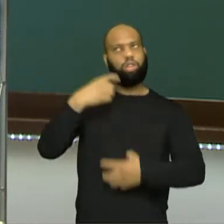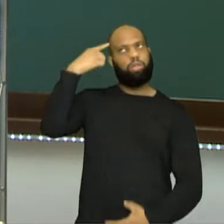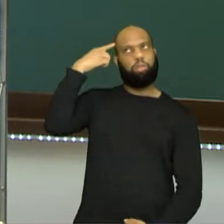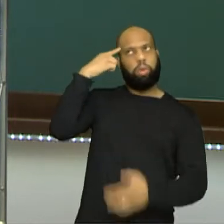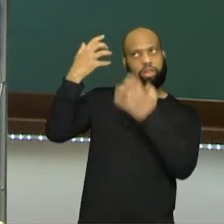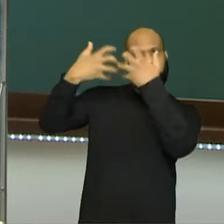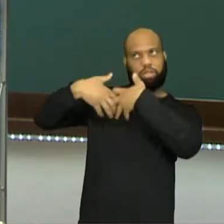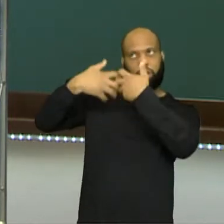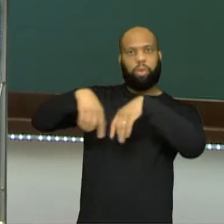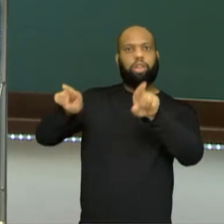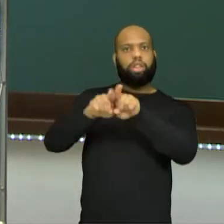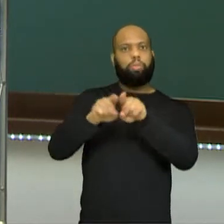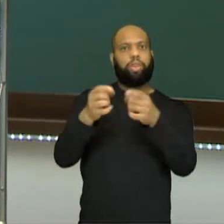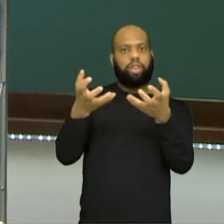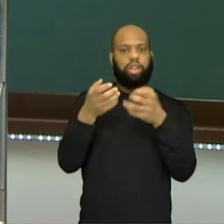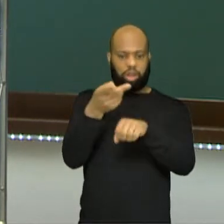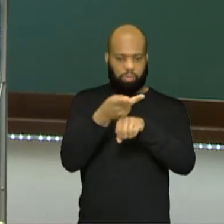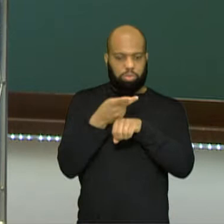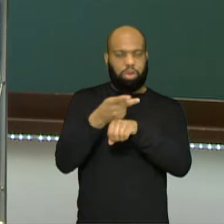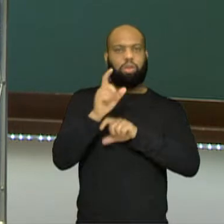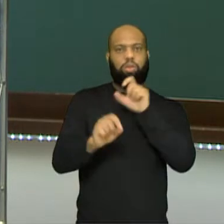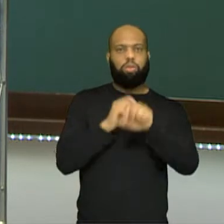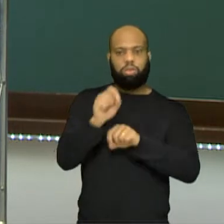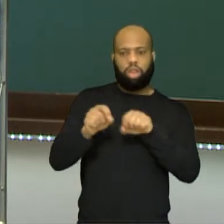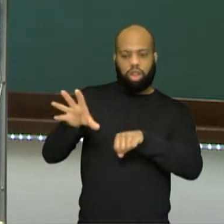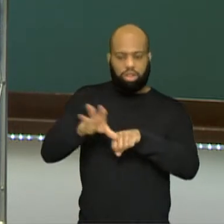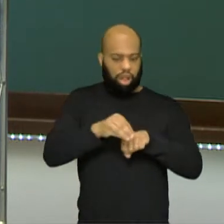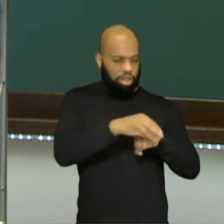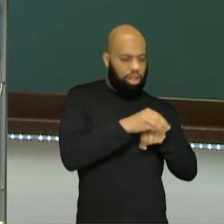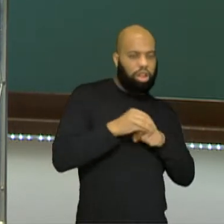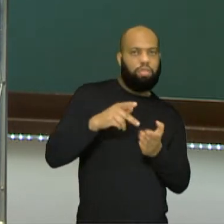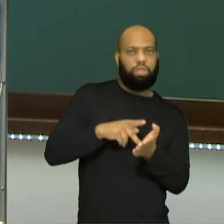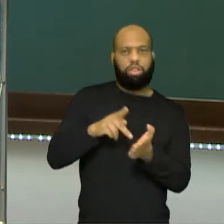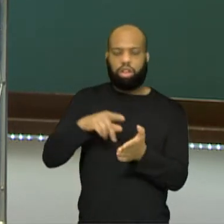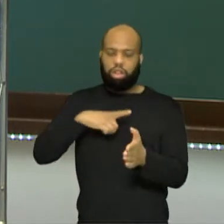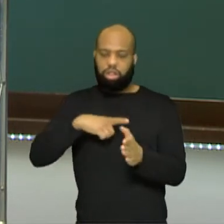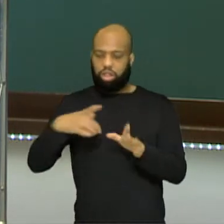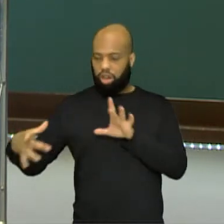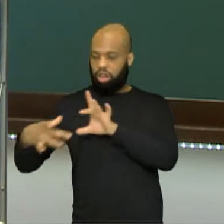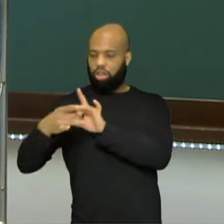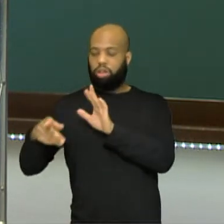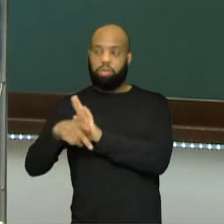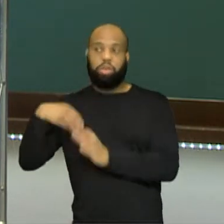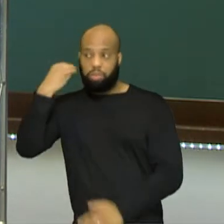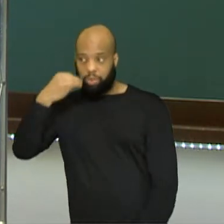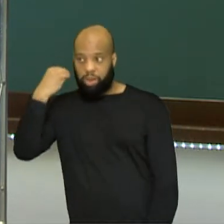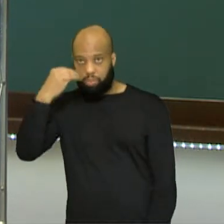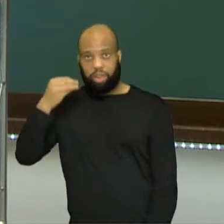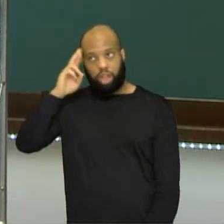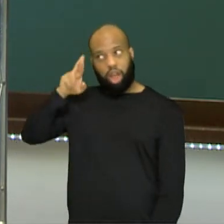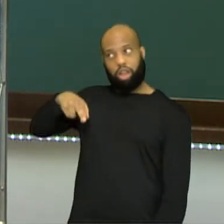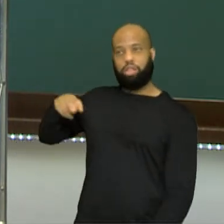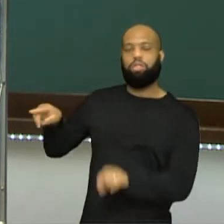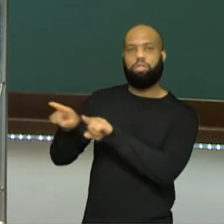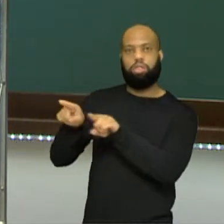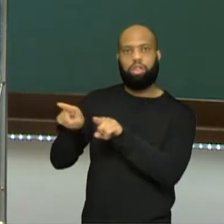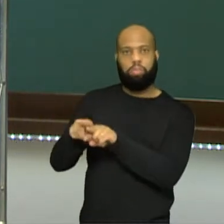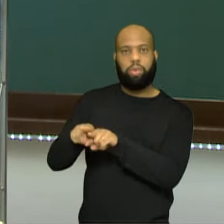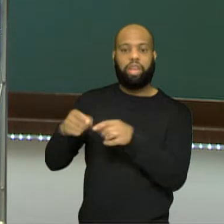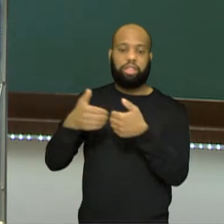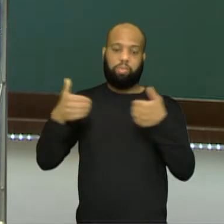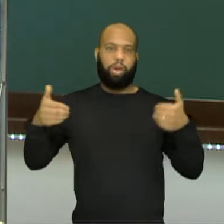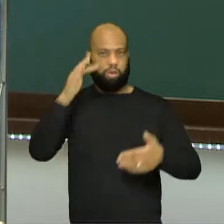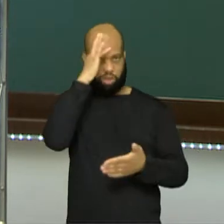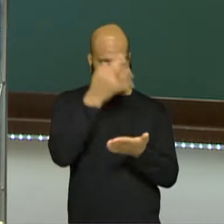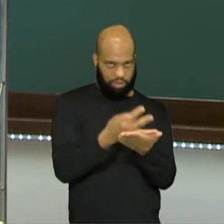pensamento e essa busca por um conhecimento que estivesse realmente vinculado com a experimentação, com a racionalidade e desvinculada